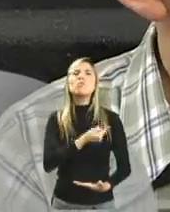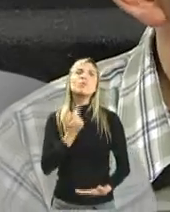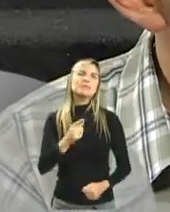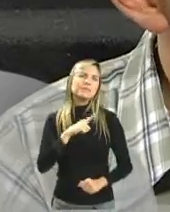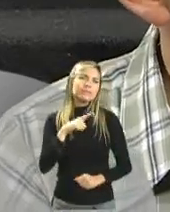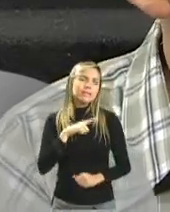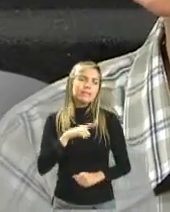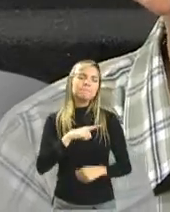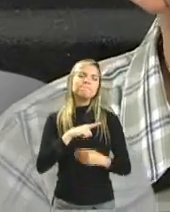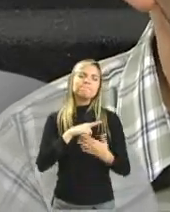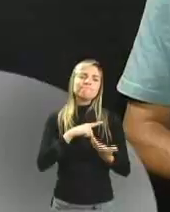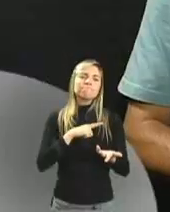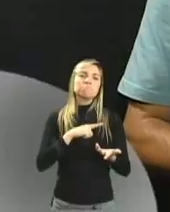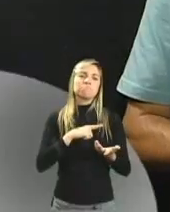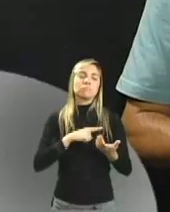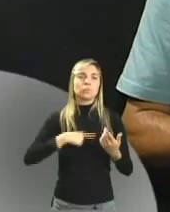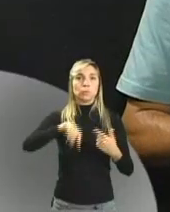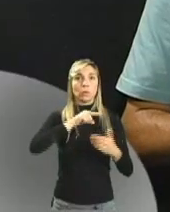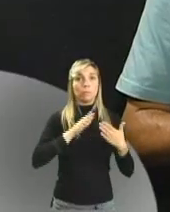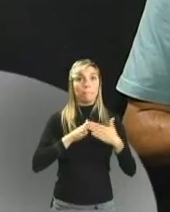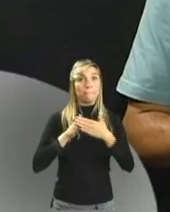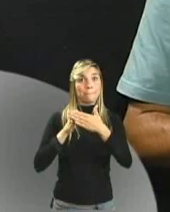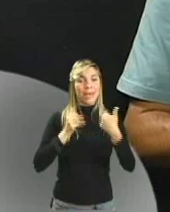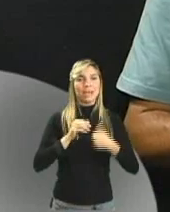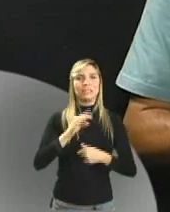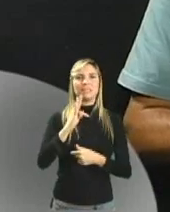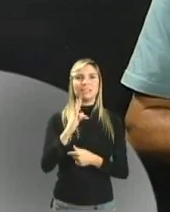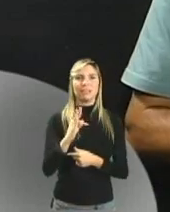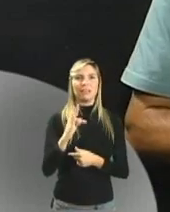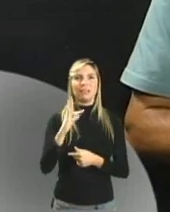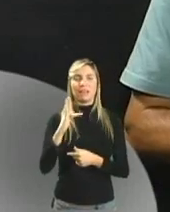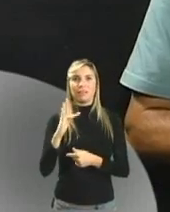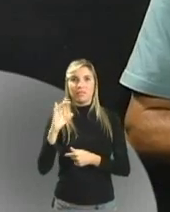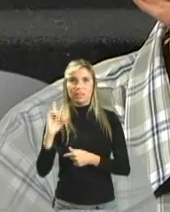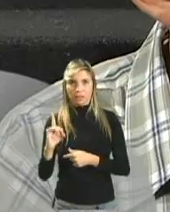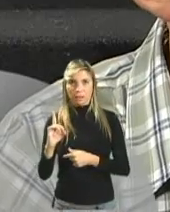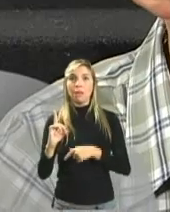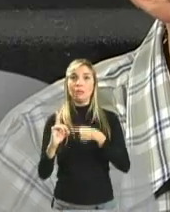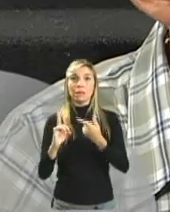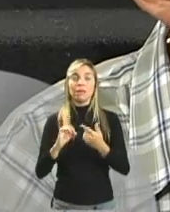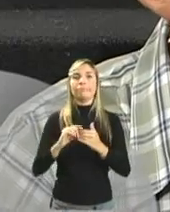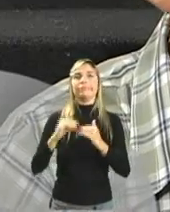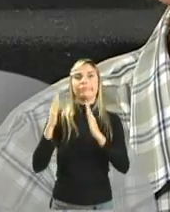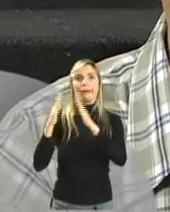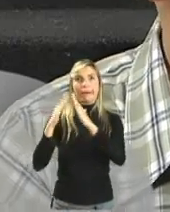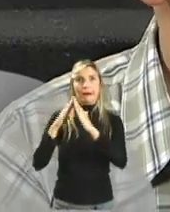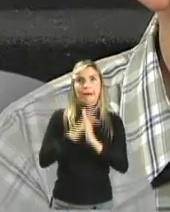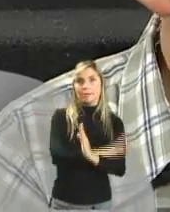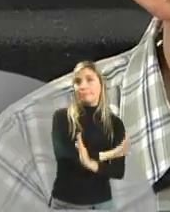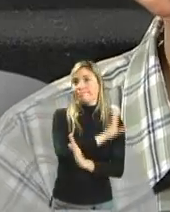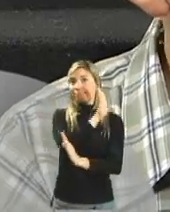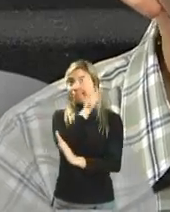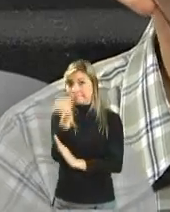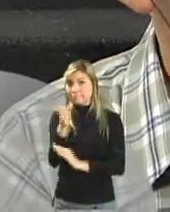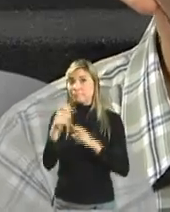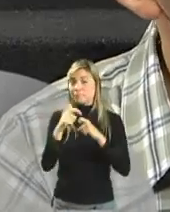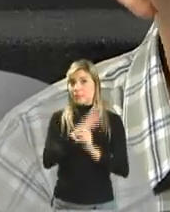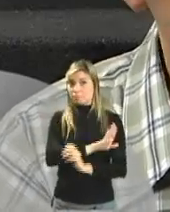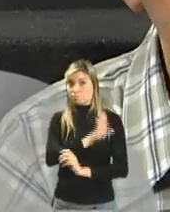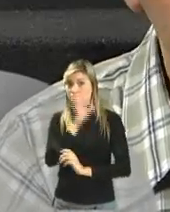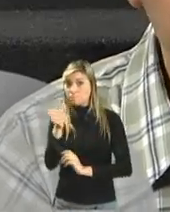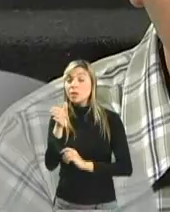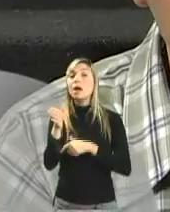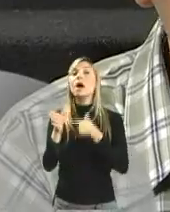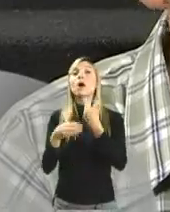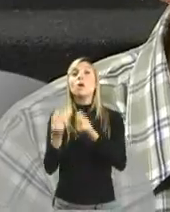exemplo, nós fazemos o encaminhamento para o TFD, que é o tratamento fora de domicílio, oferecido pela